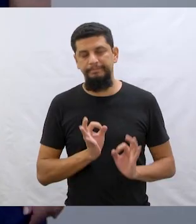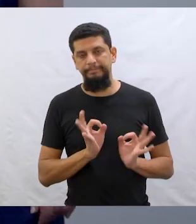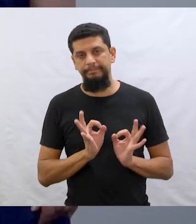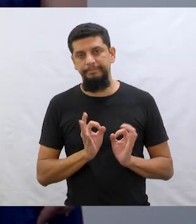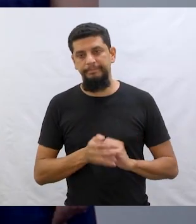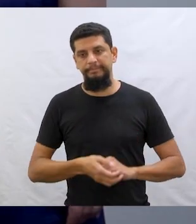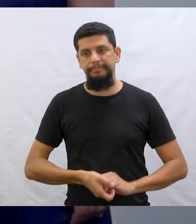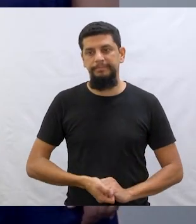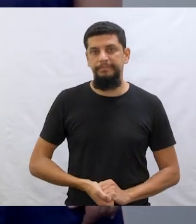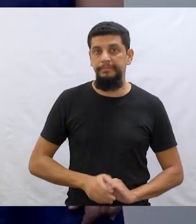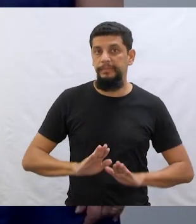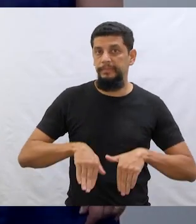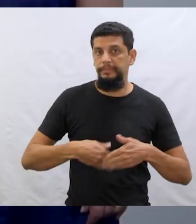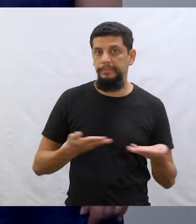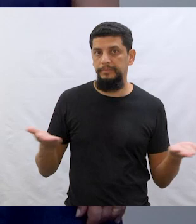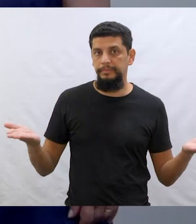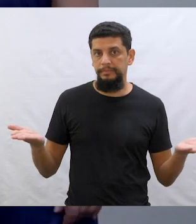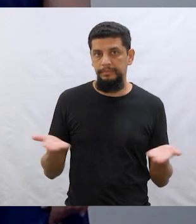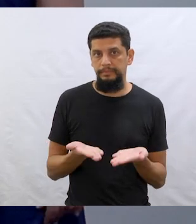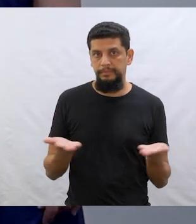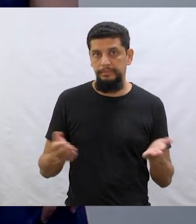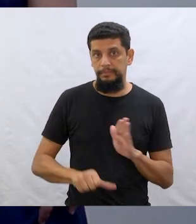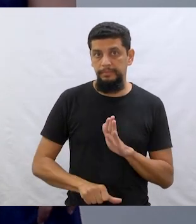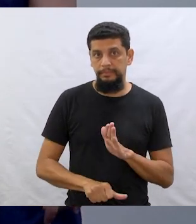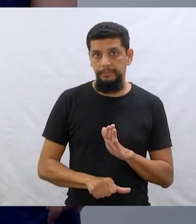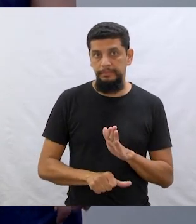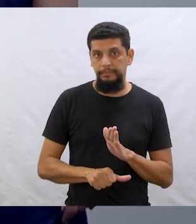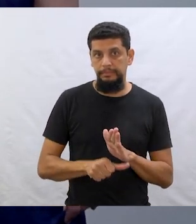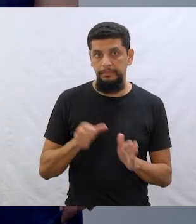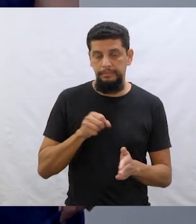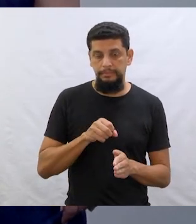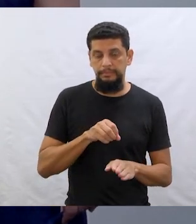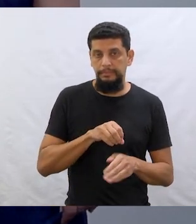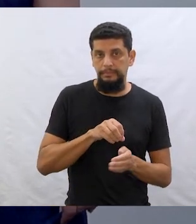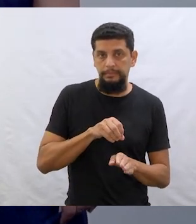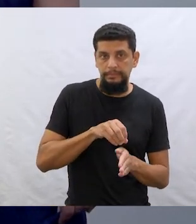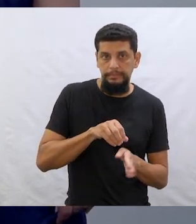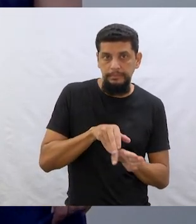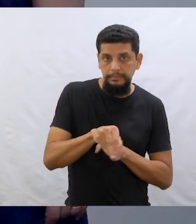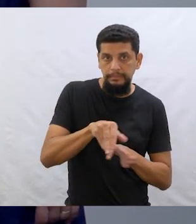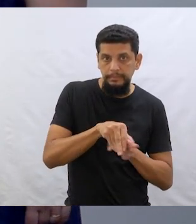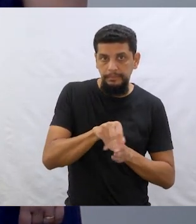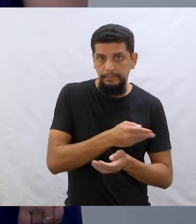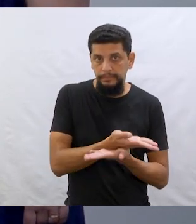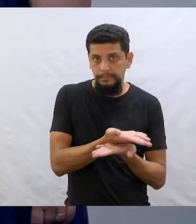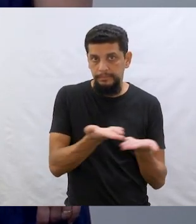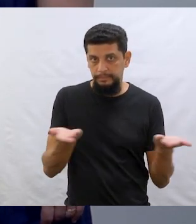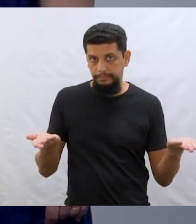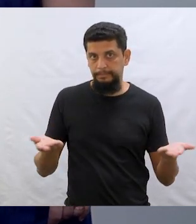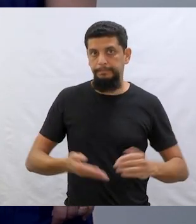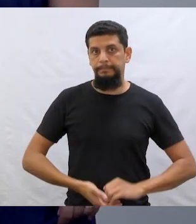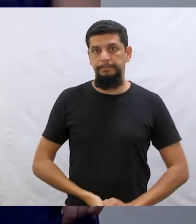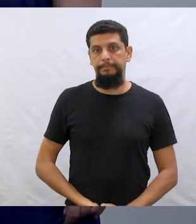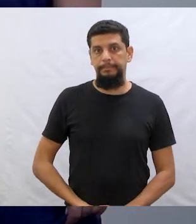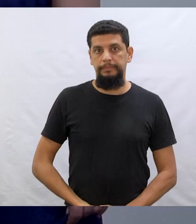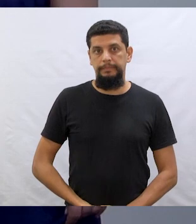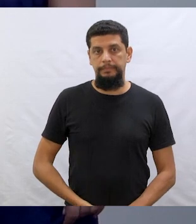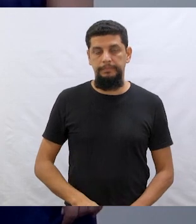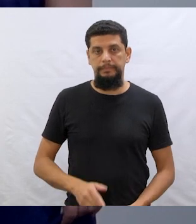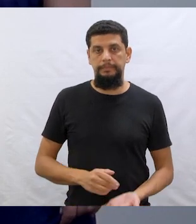Bem-vindos. Então, agora é a primeira orientação que nós vamos dar para vocês.